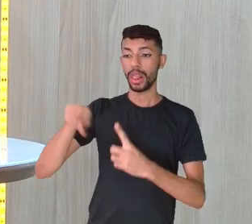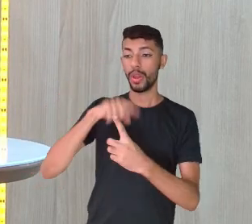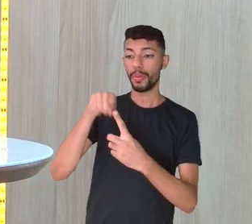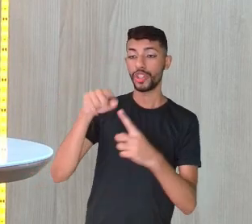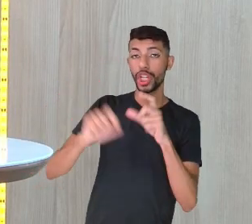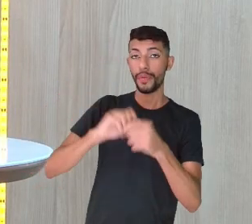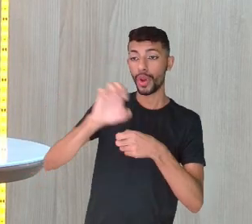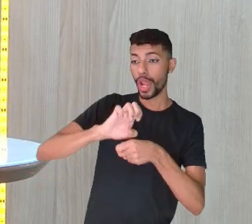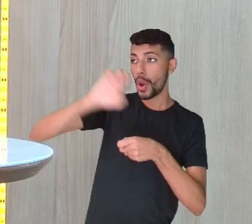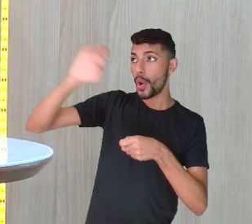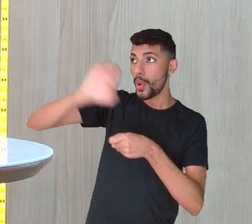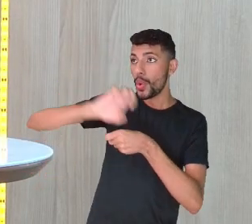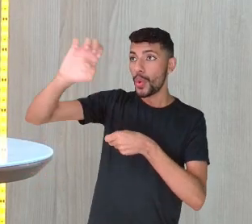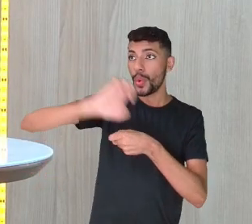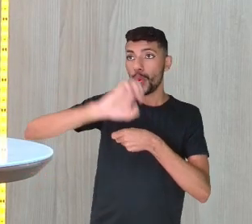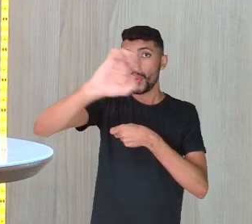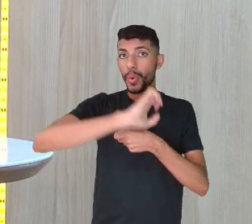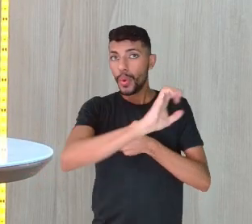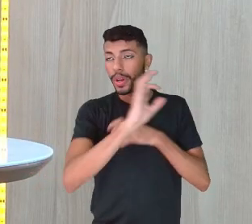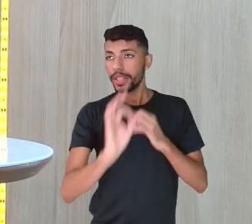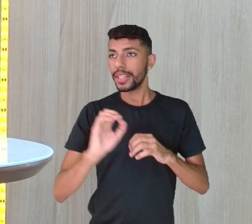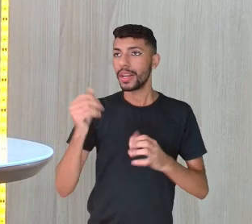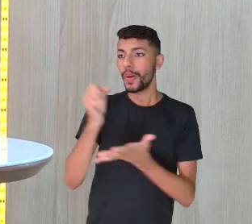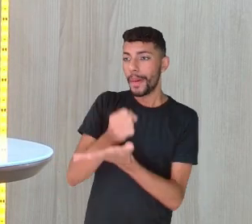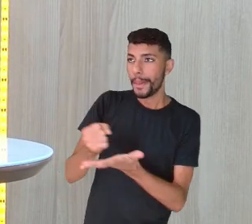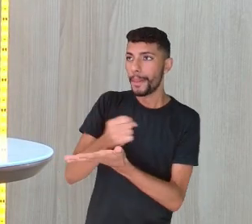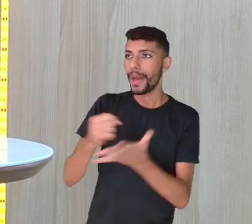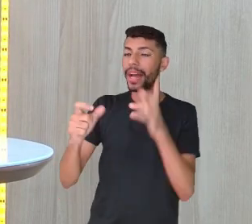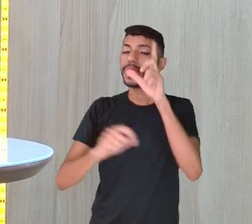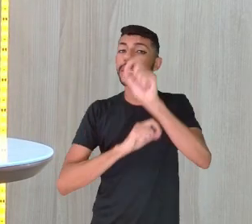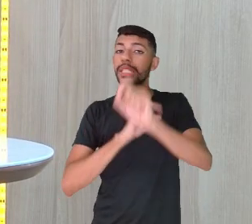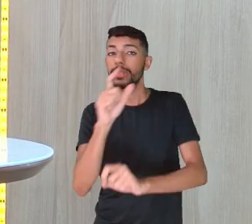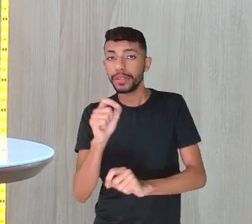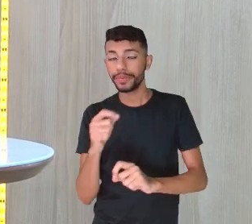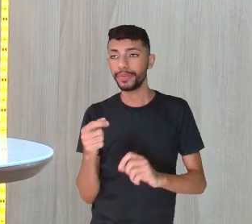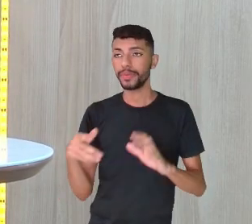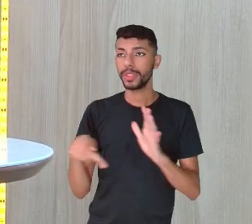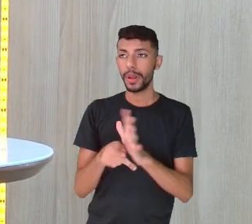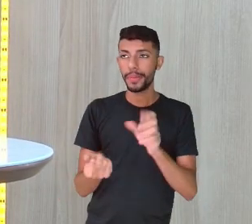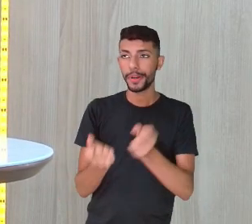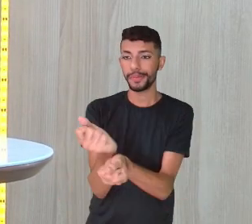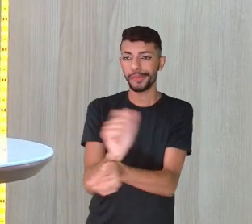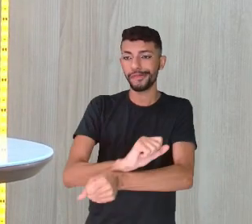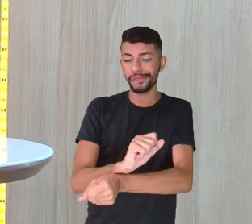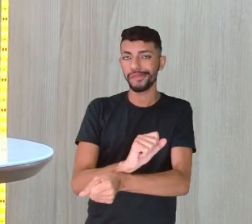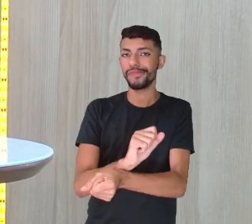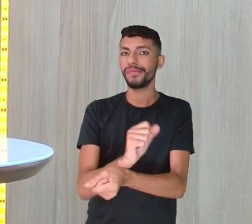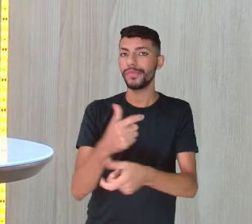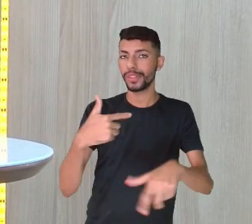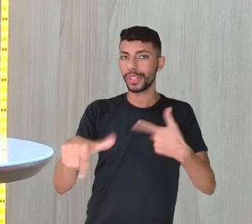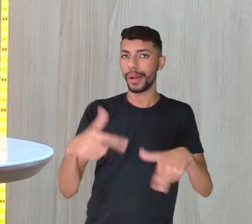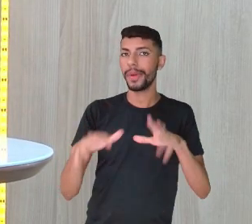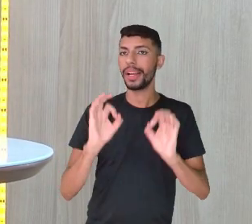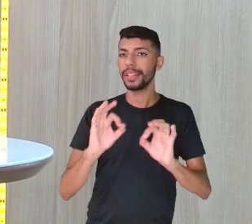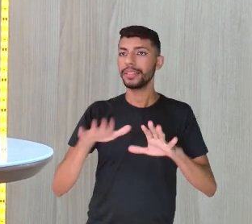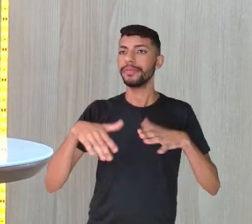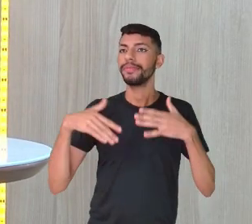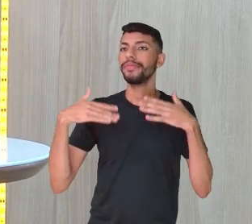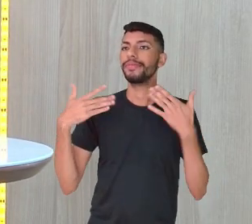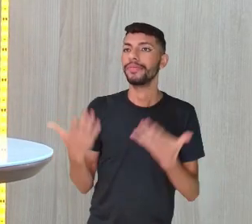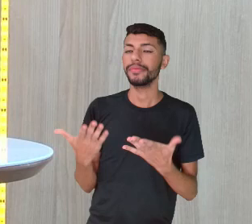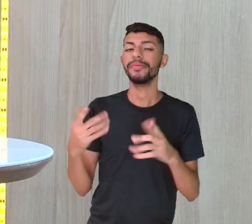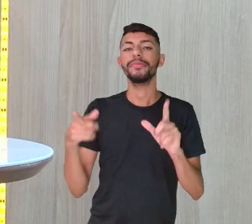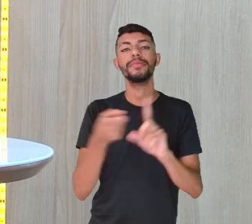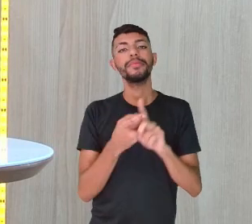com base tendo por base a mão de obra escravizada. Exatamente. E